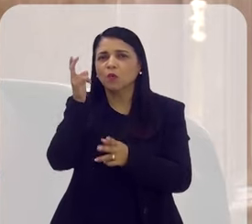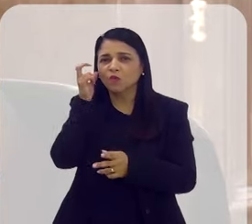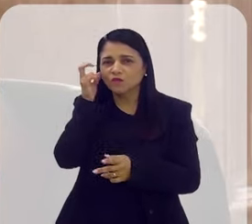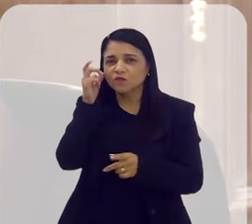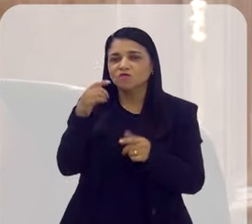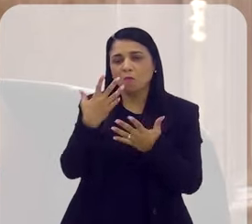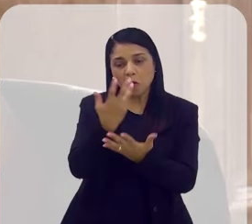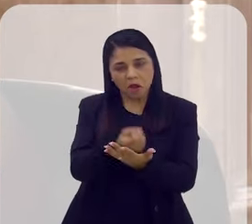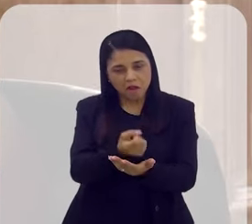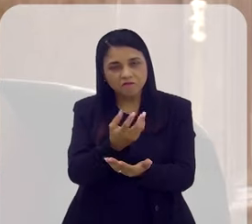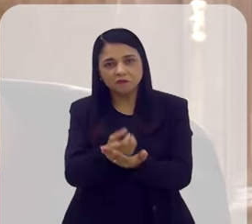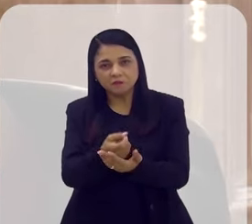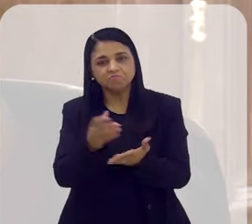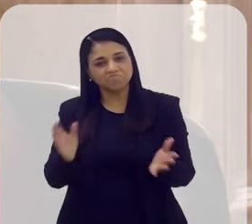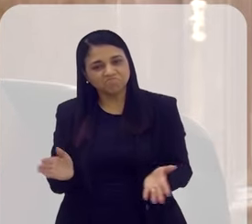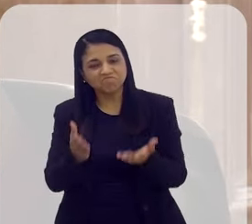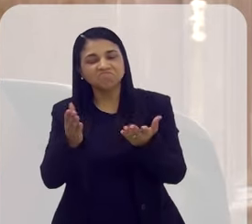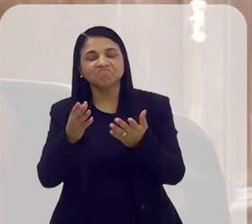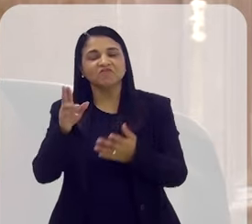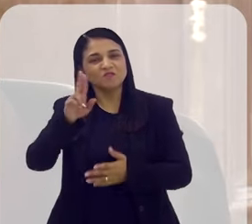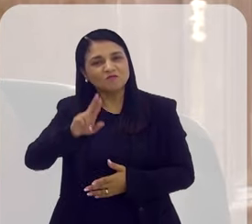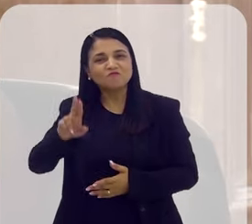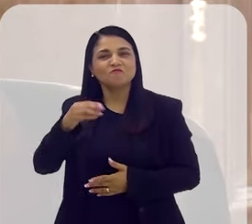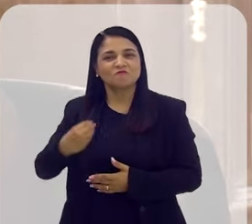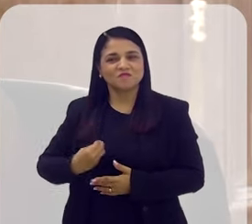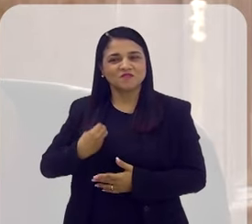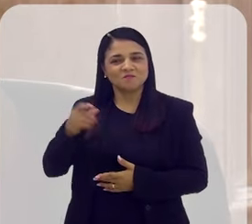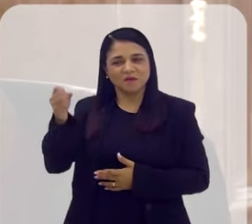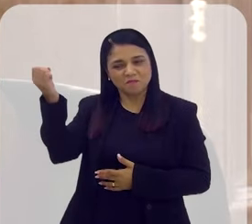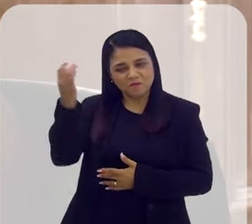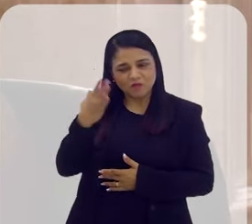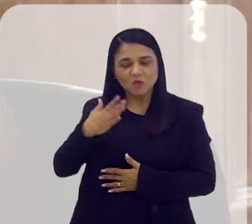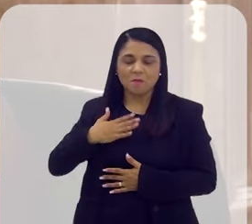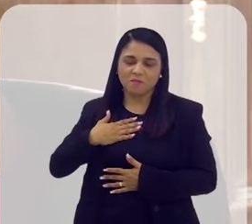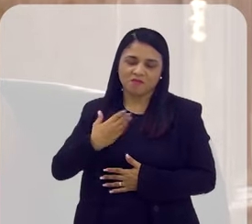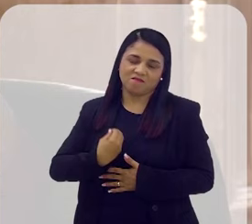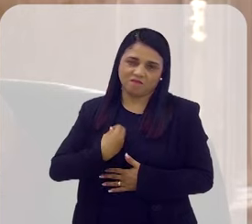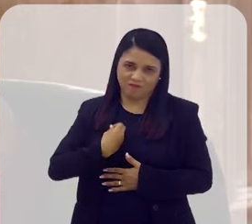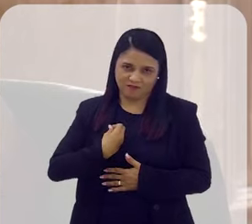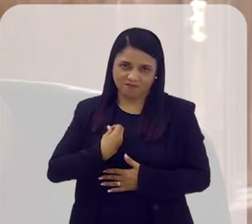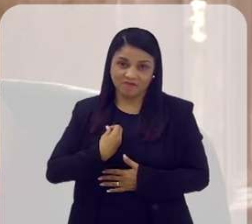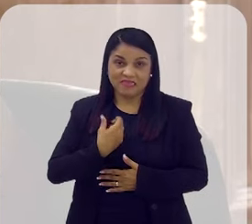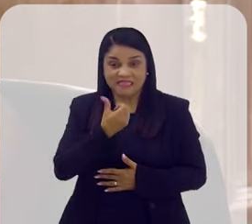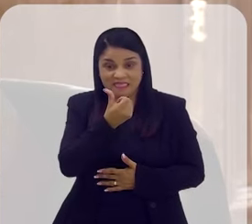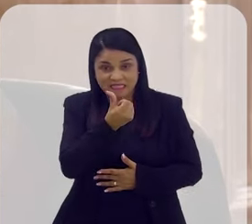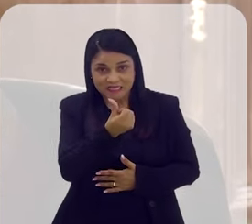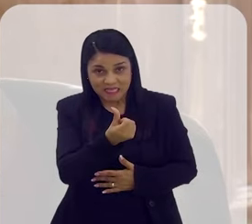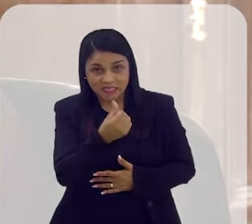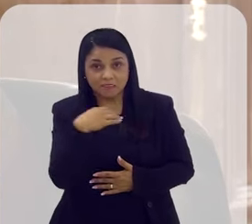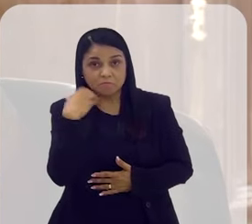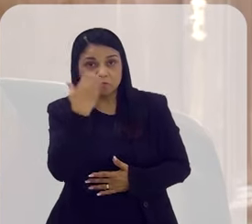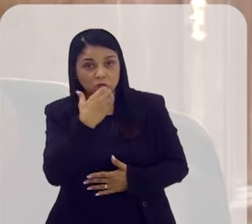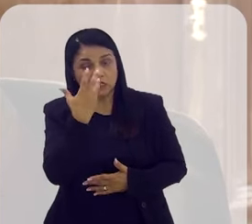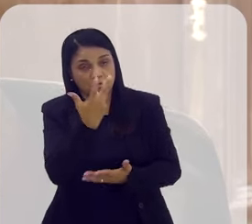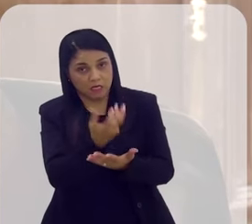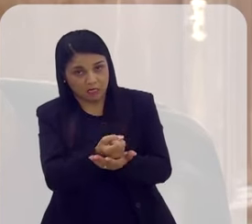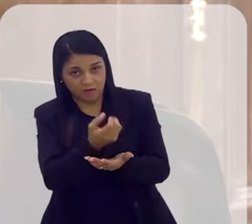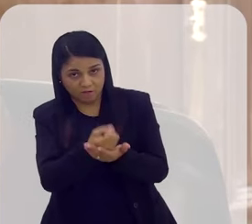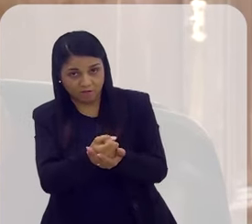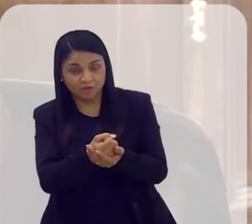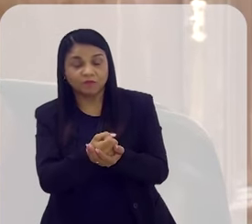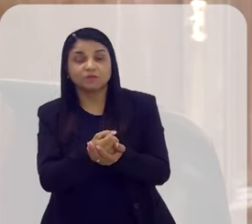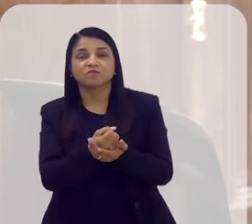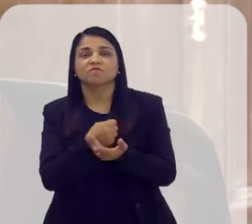meu testemunho e falou, vamos, vamos lá, vamos gravar. E Deus usou a vida dele para me abençoar. E gravamos 6 canções.